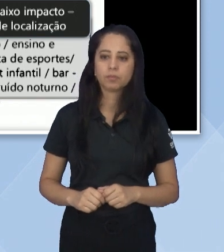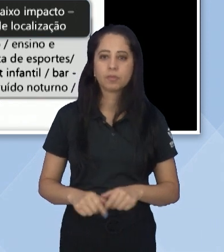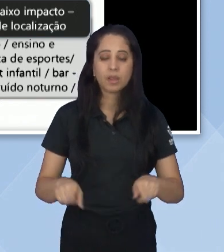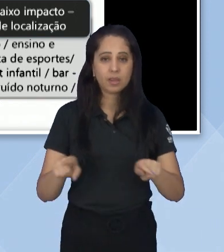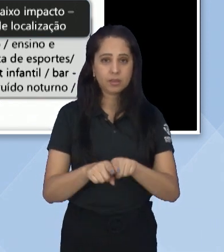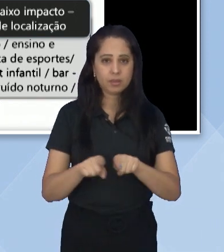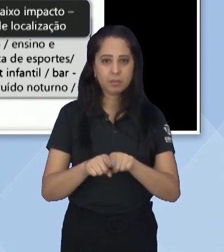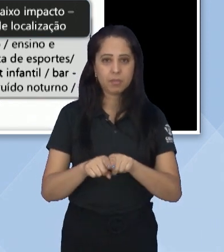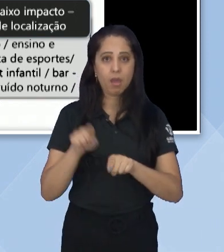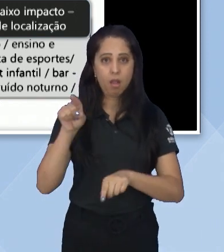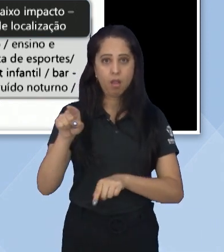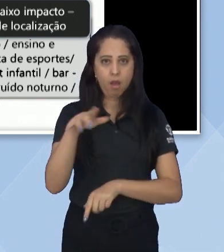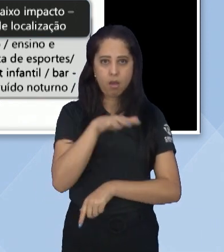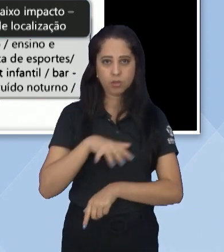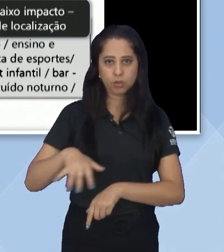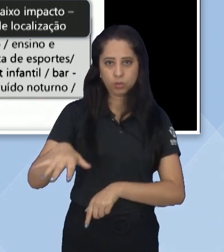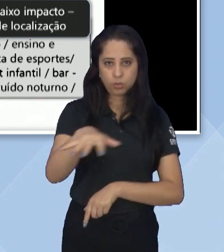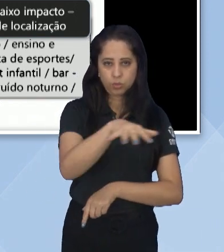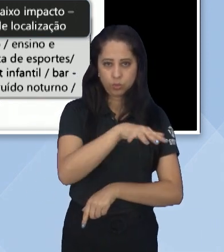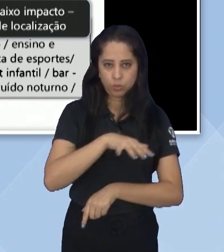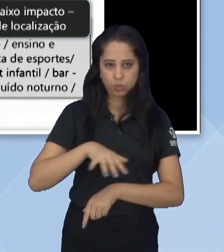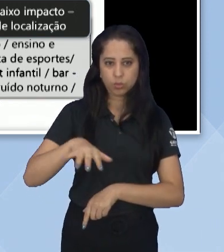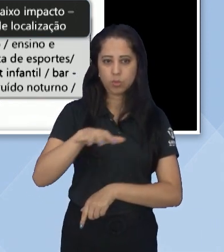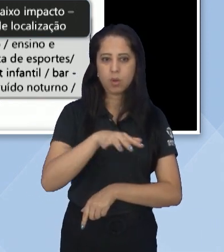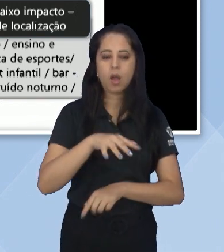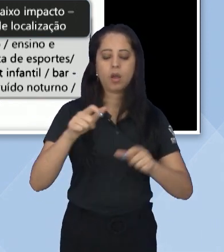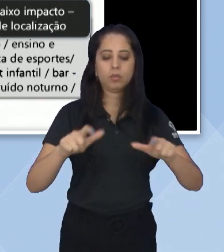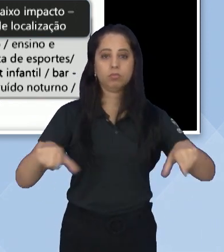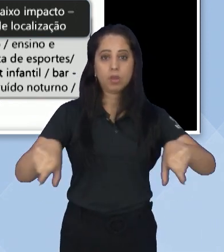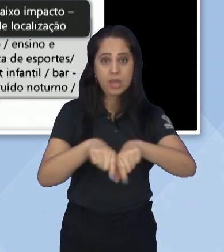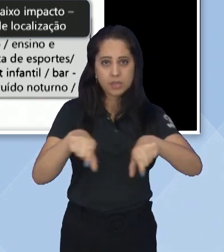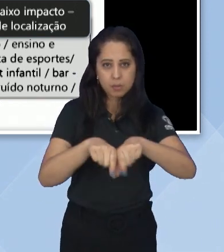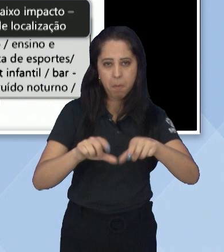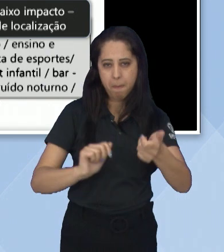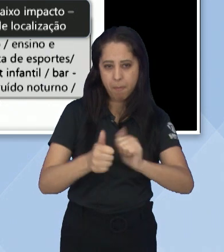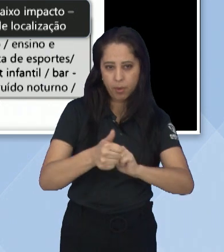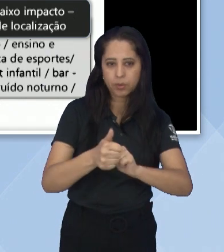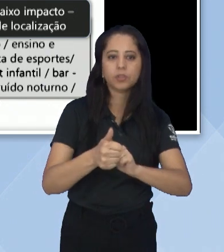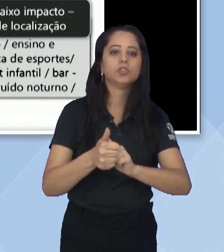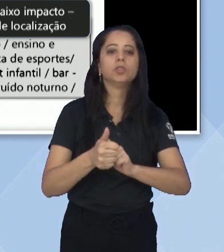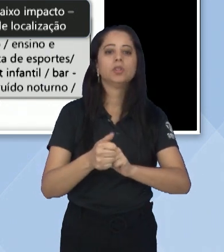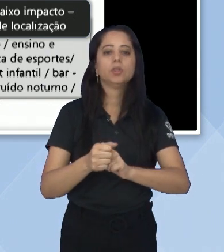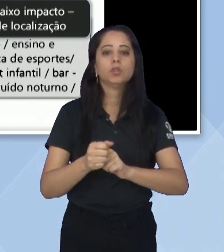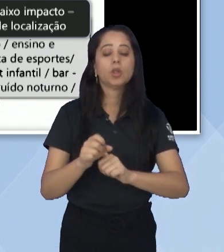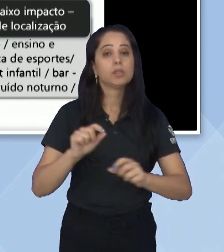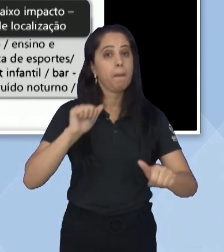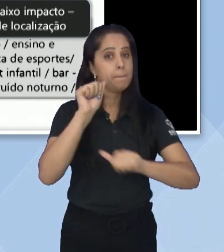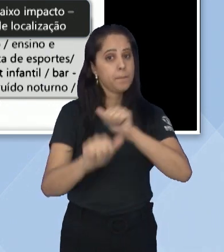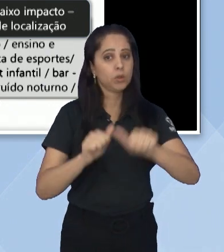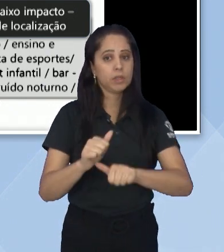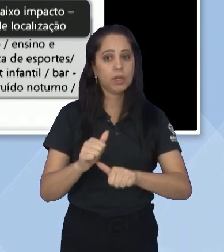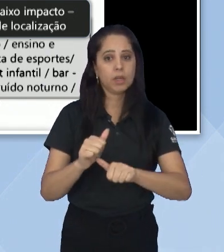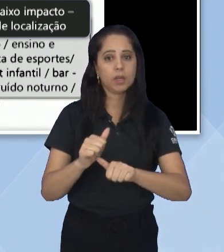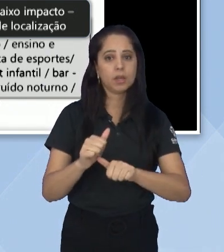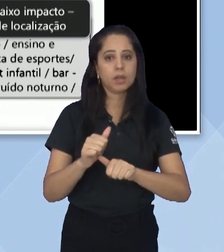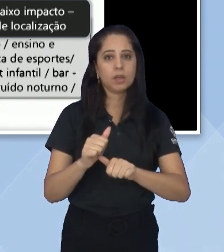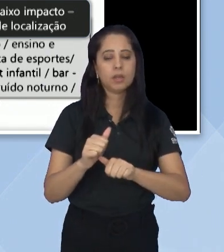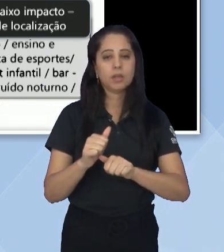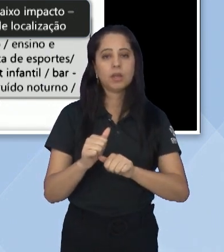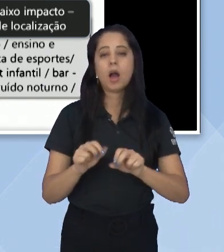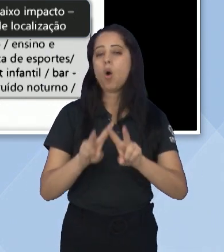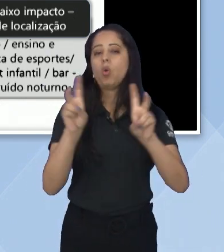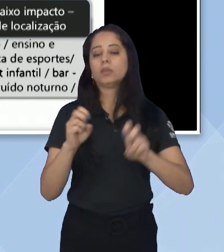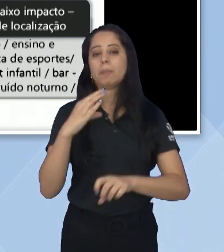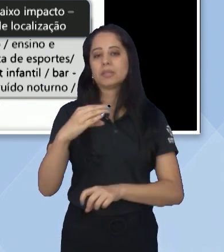de com relação a bares e quadras esportivas como eu falei nós estamos mudando a classificação para acesso 1b né que é você